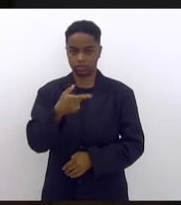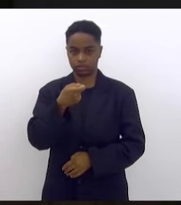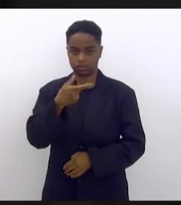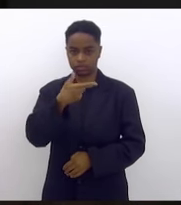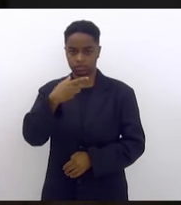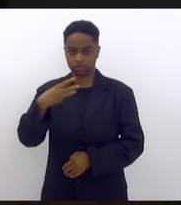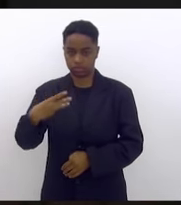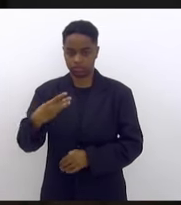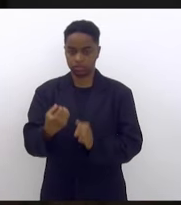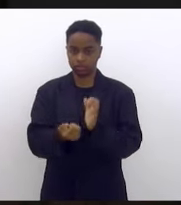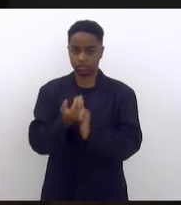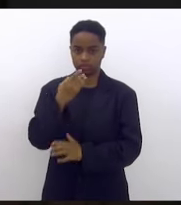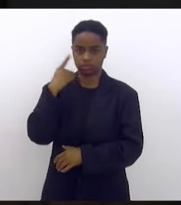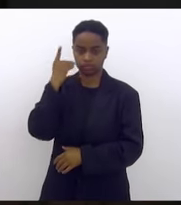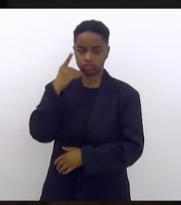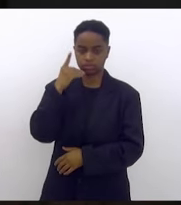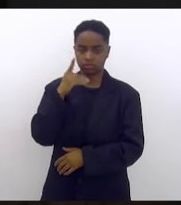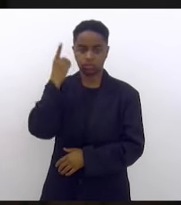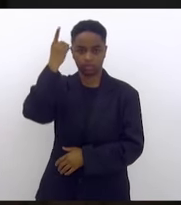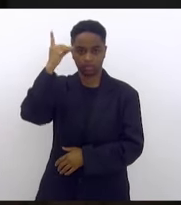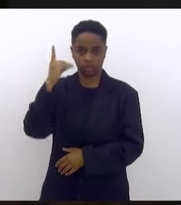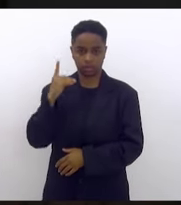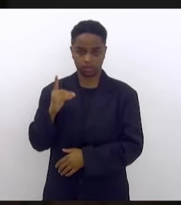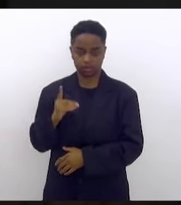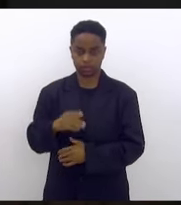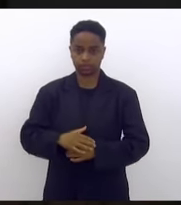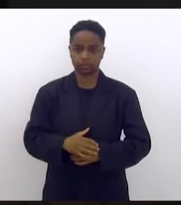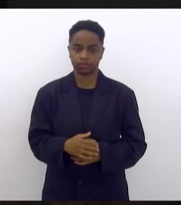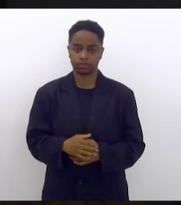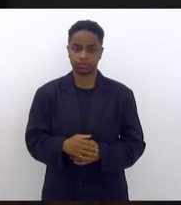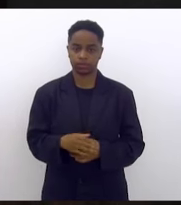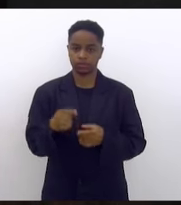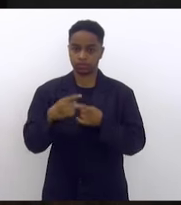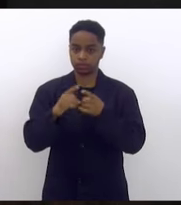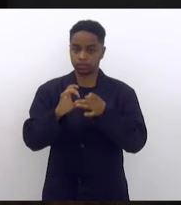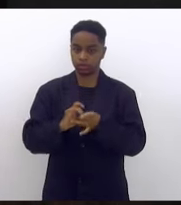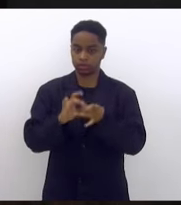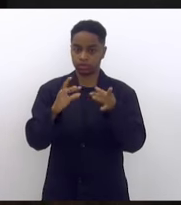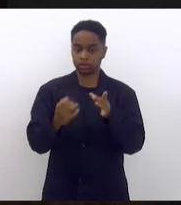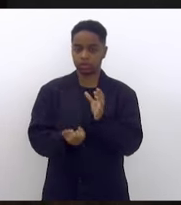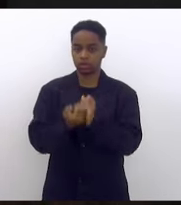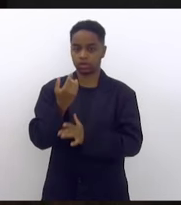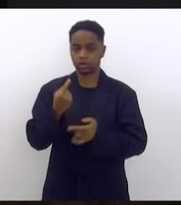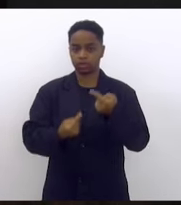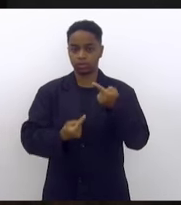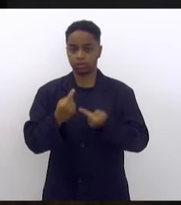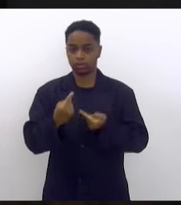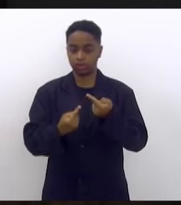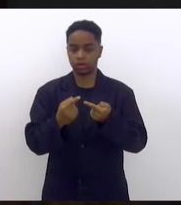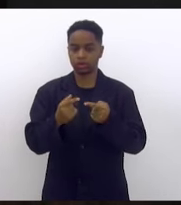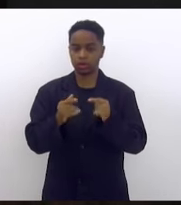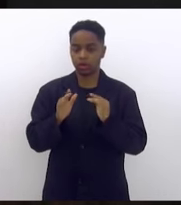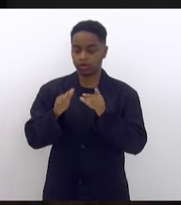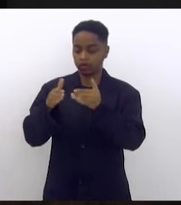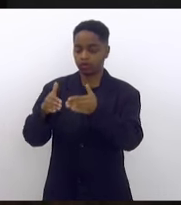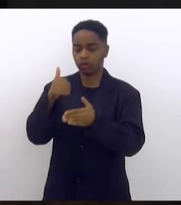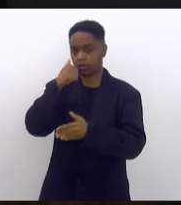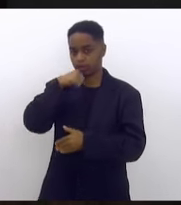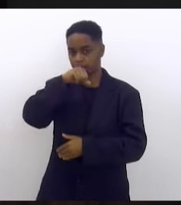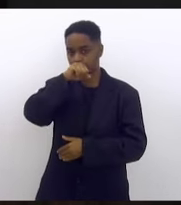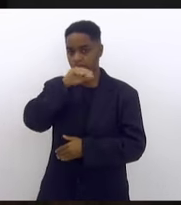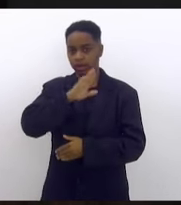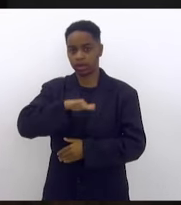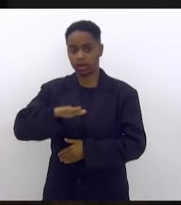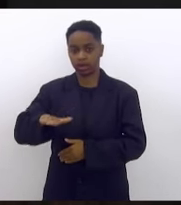1753/2023, de autoria da deputada Dani Balbi, que autoriza a criação de política afirmativa voltada às mães de criança